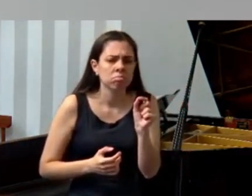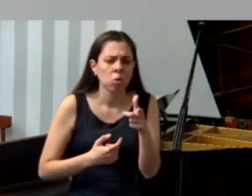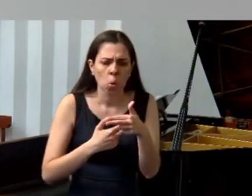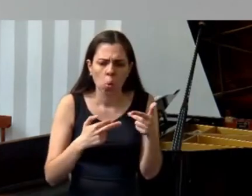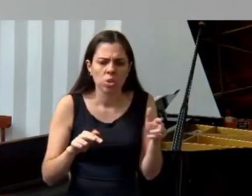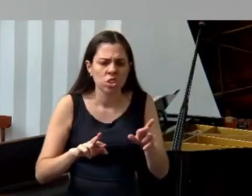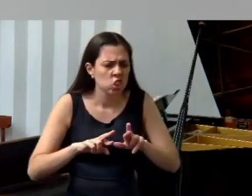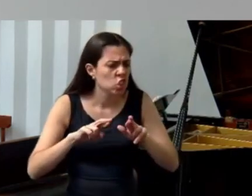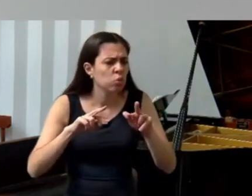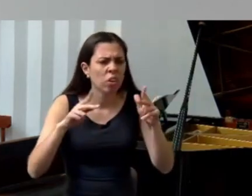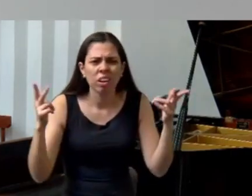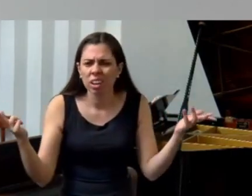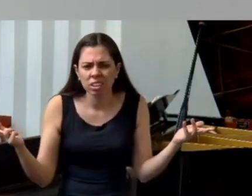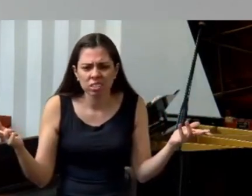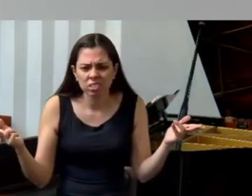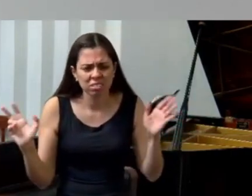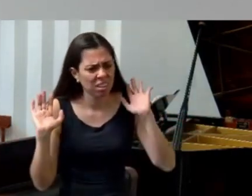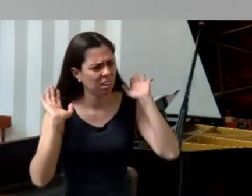Volta para Deus.